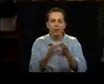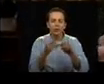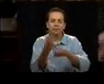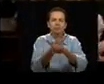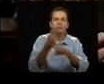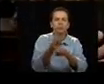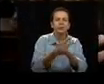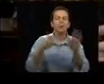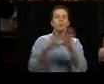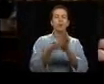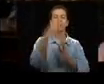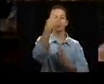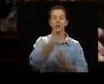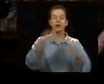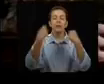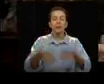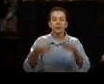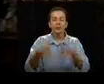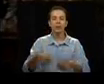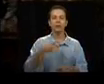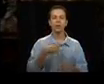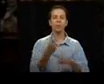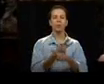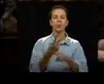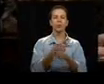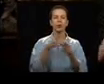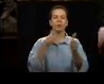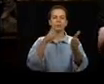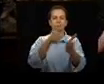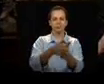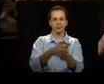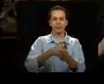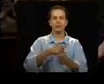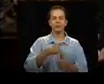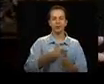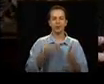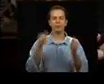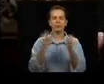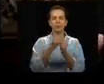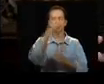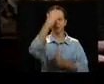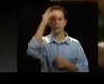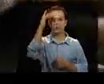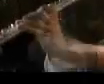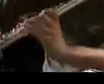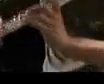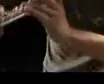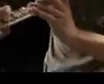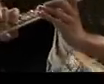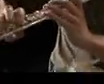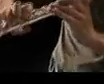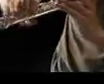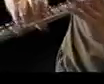educação, enquanto busca de boniteza, necessariamente procura a decência também, a decência do ser.